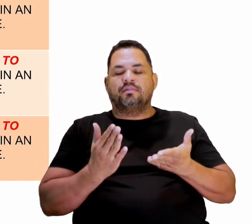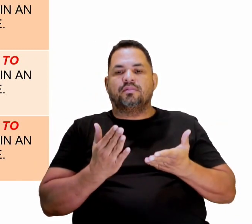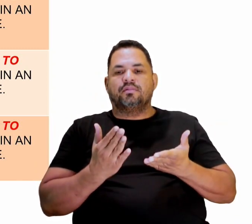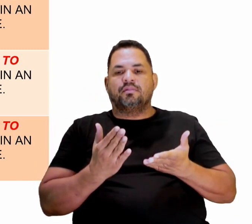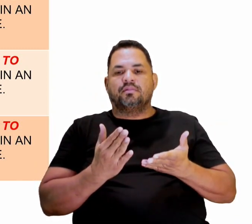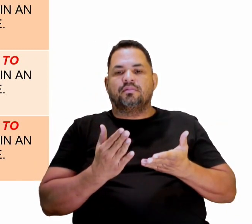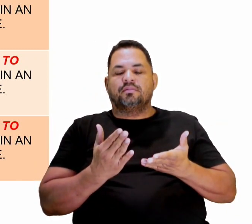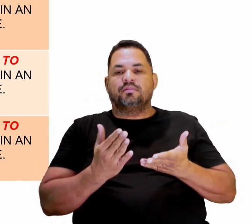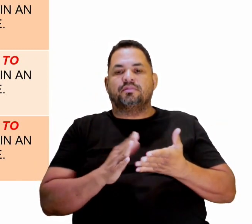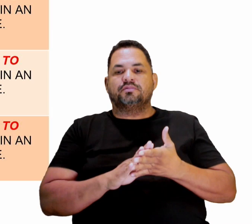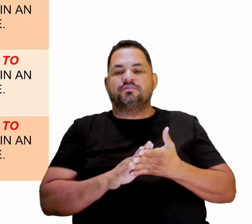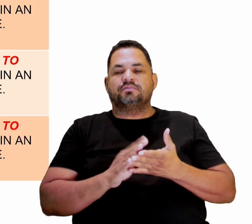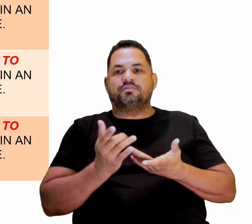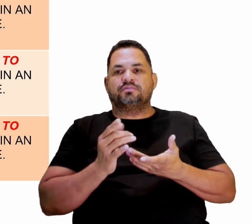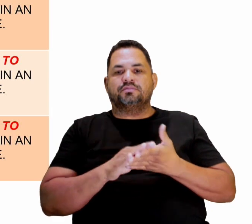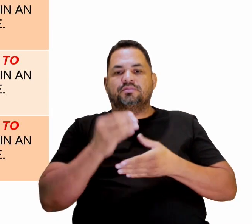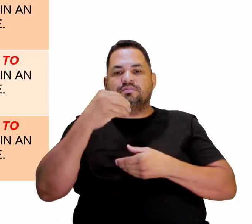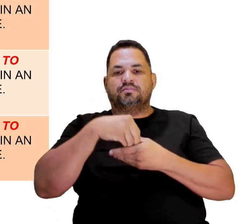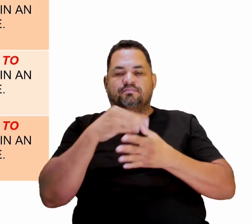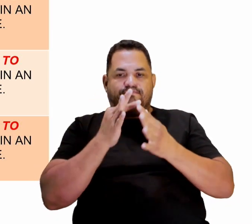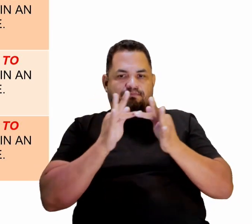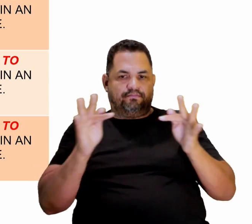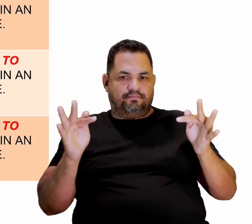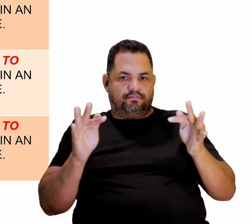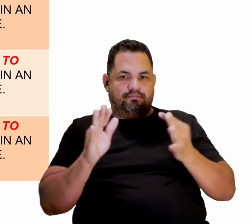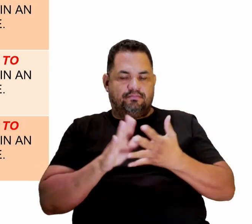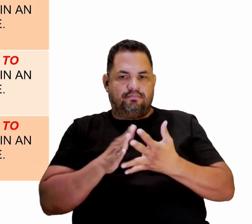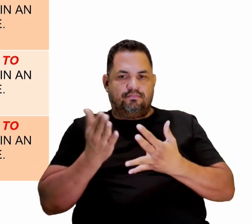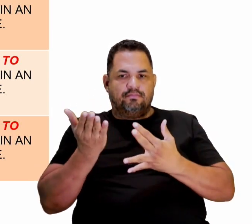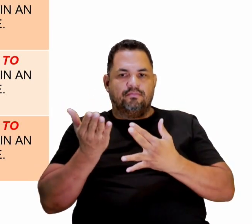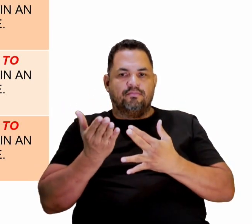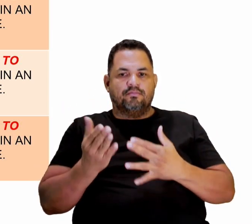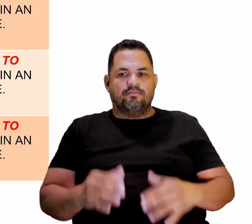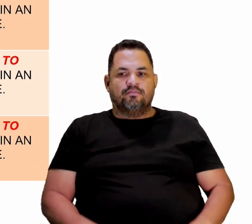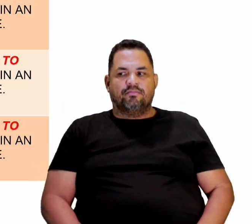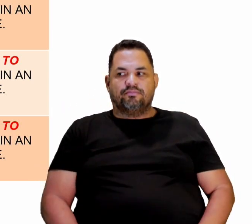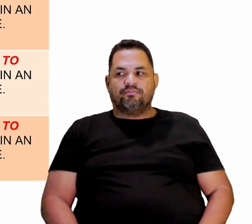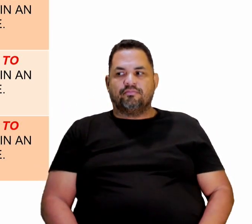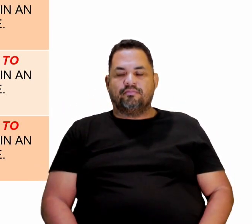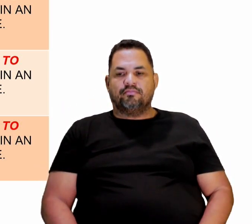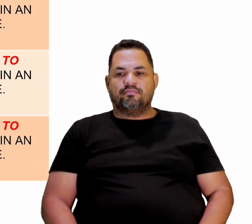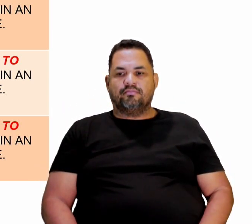dele na minha frase a posição dele entre o verbo to be